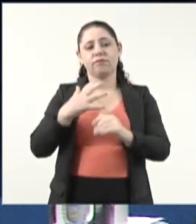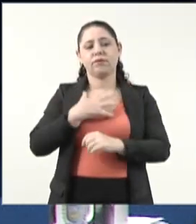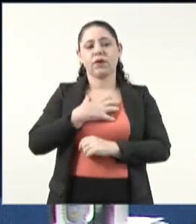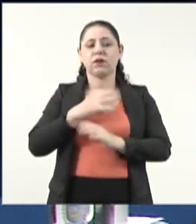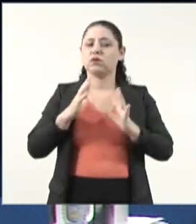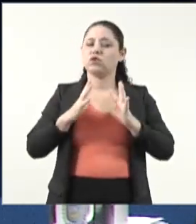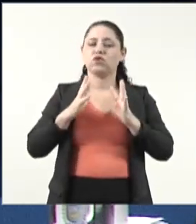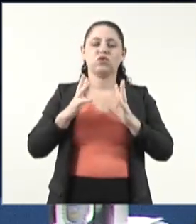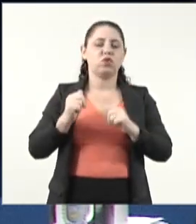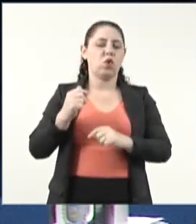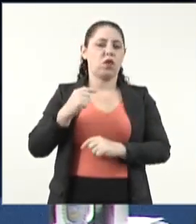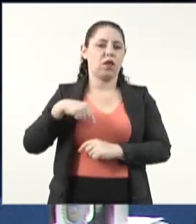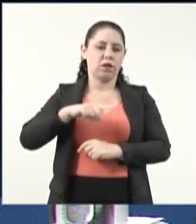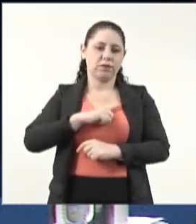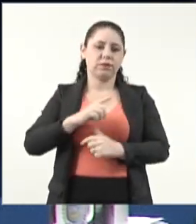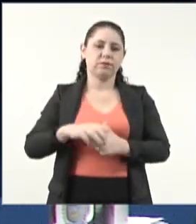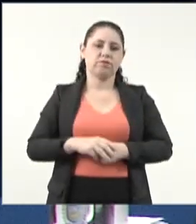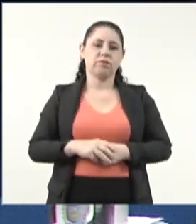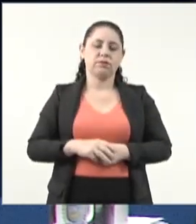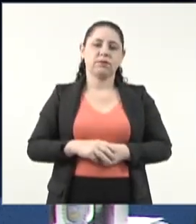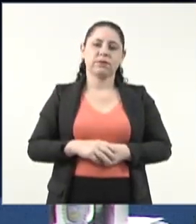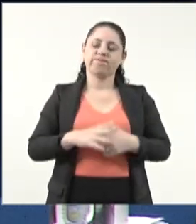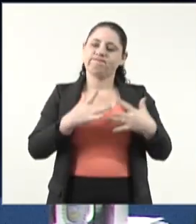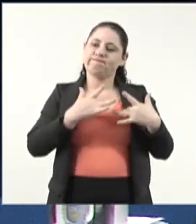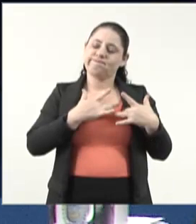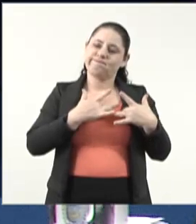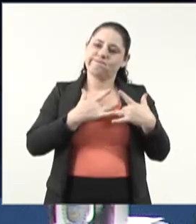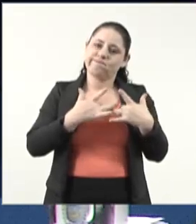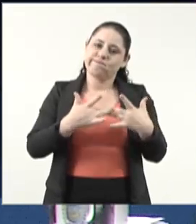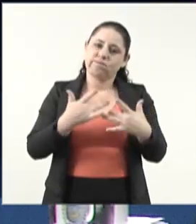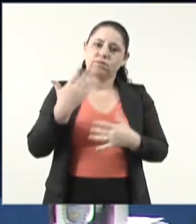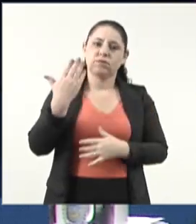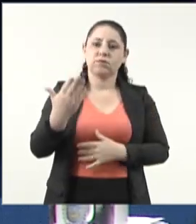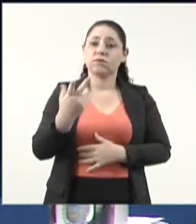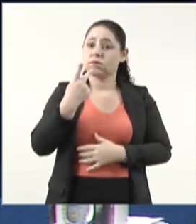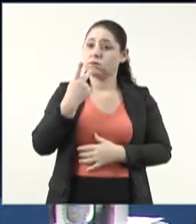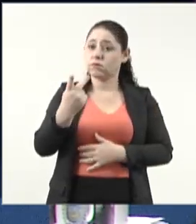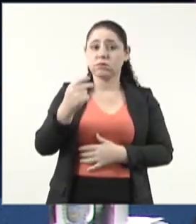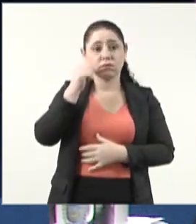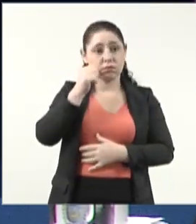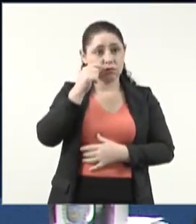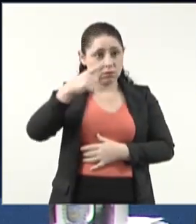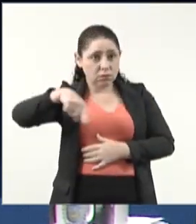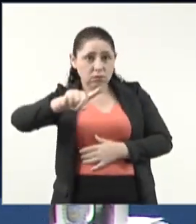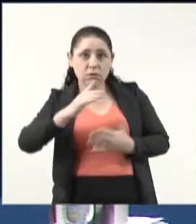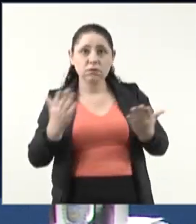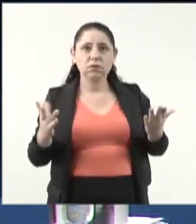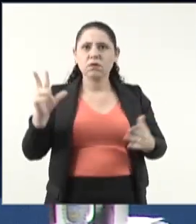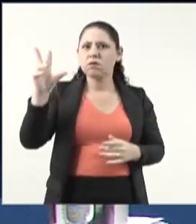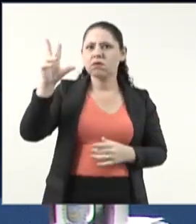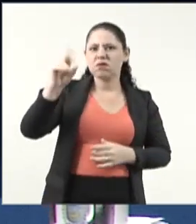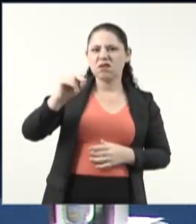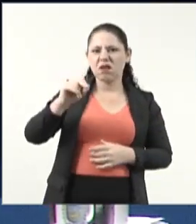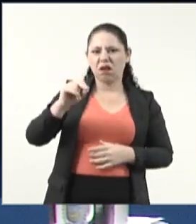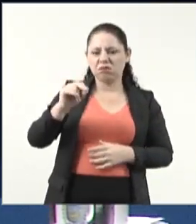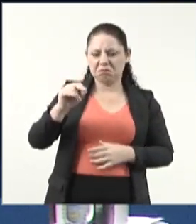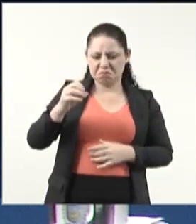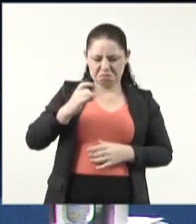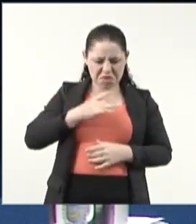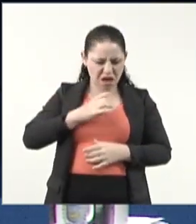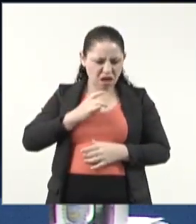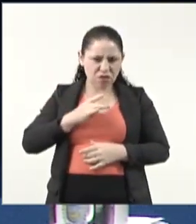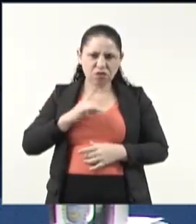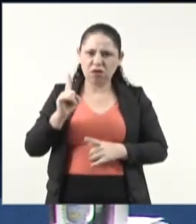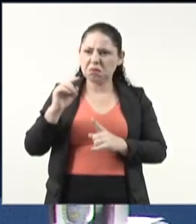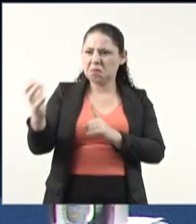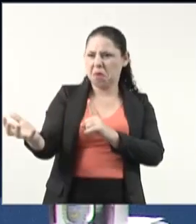sentimento de todas nós. Presto aqui a minha solidariedade e dizer para as mulheres, não se intimide por conta